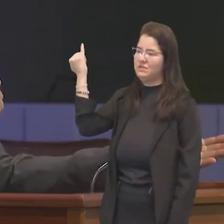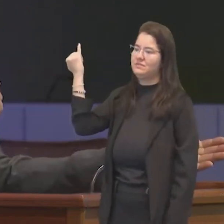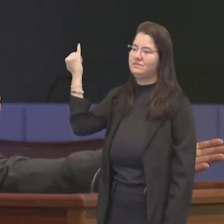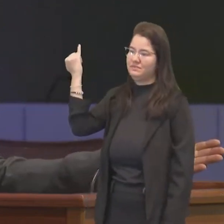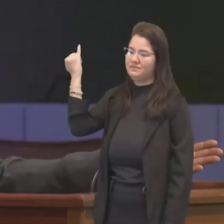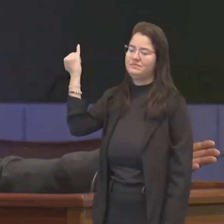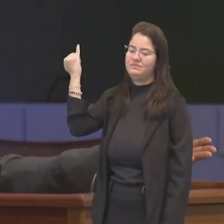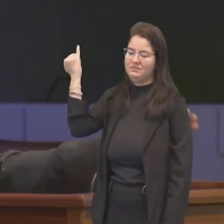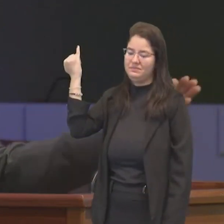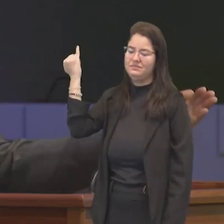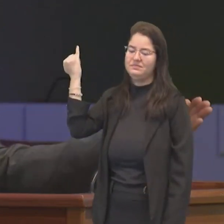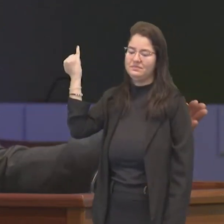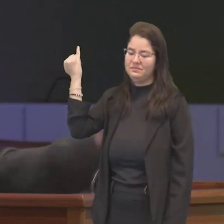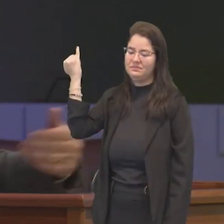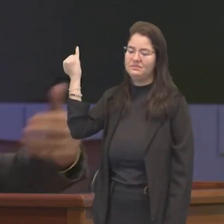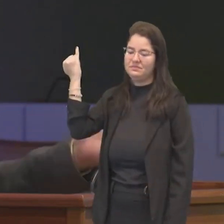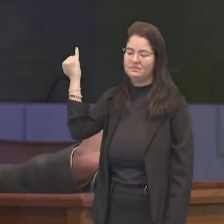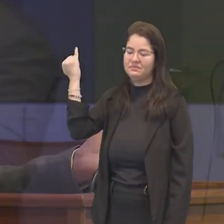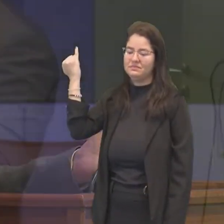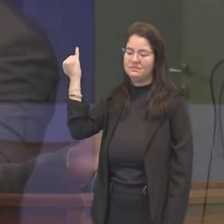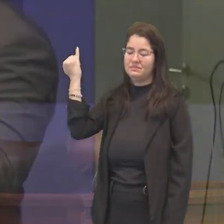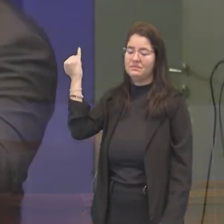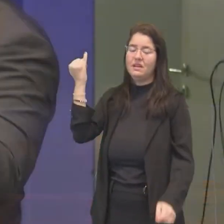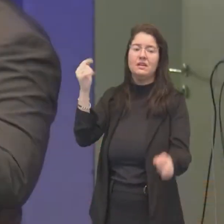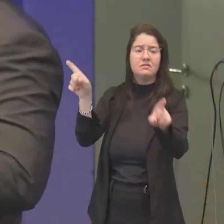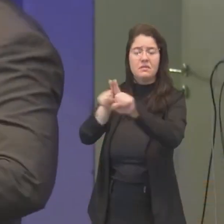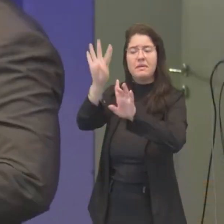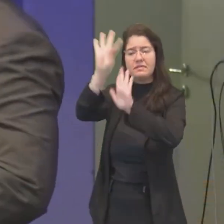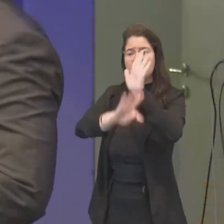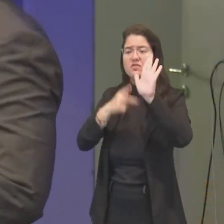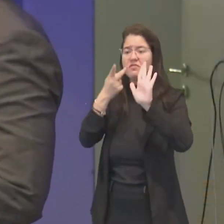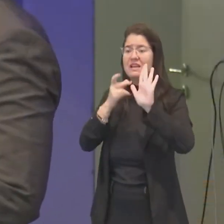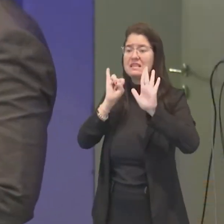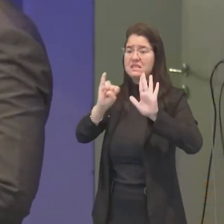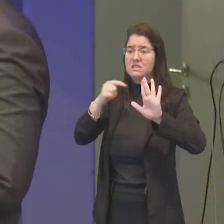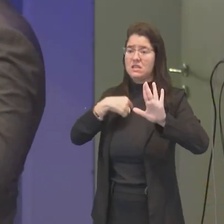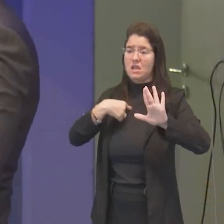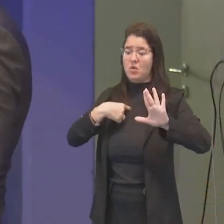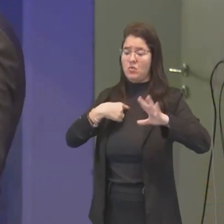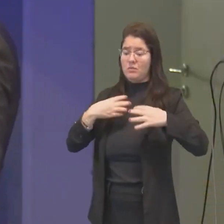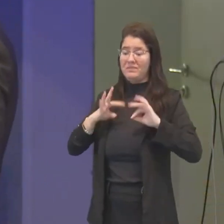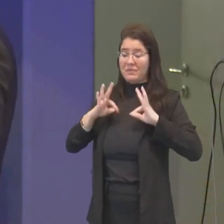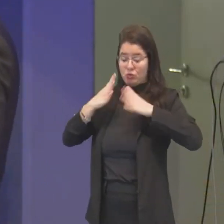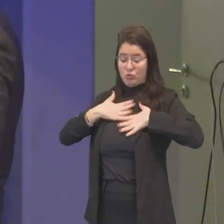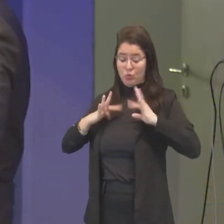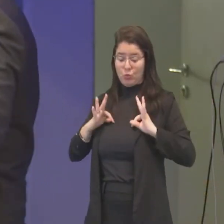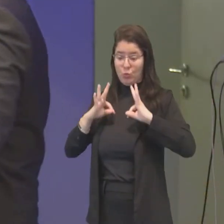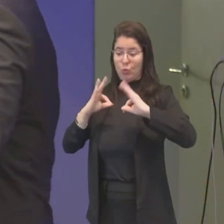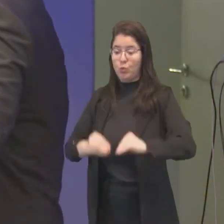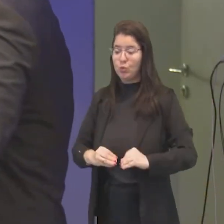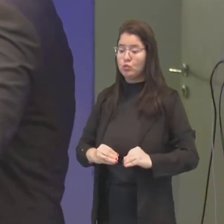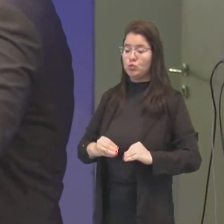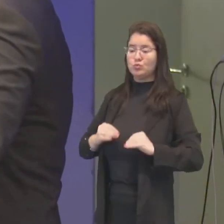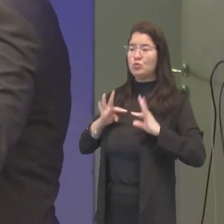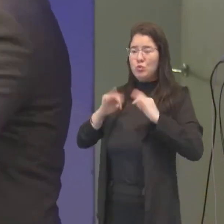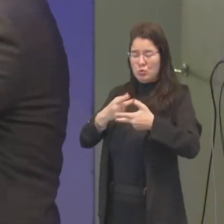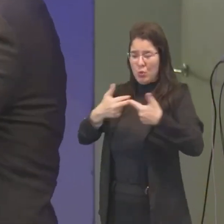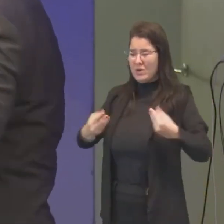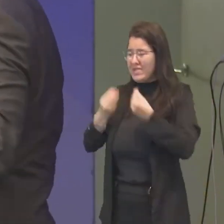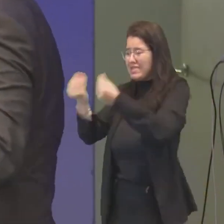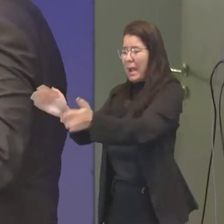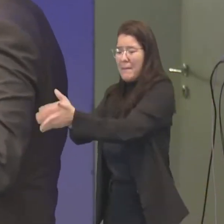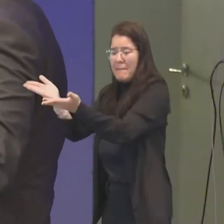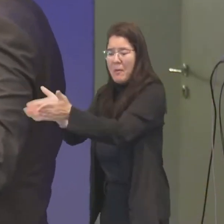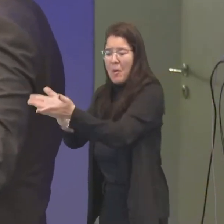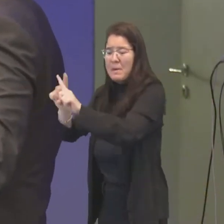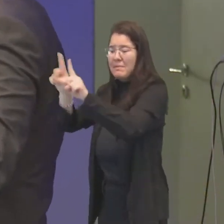corpo para ser queimado, se eu não tivesse amor, nada seria. Se eu desse todos os meus bens aos pobres, se eu não tivesse amor, não vale